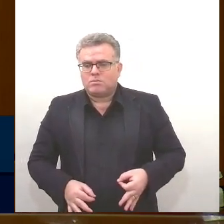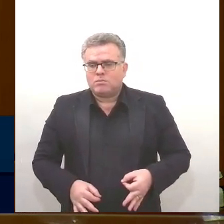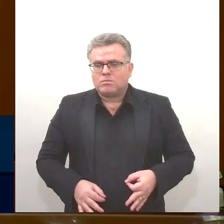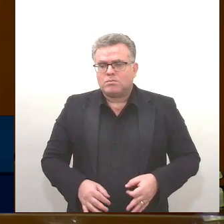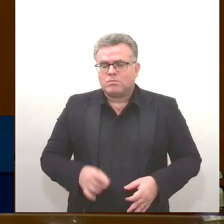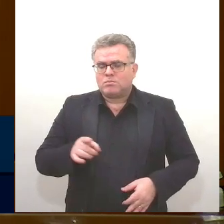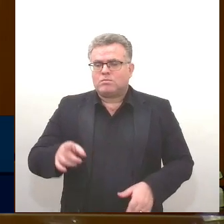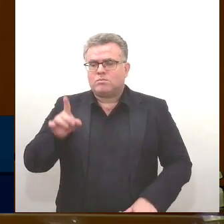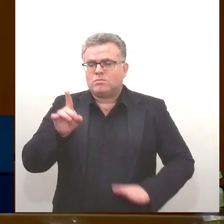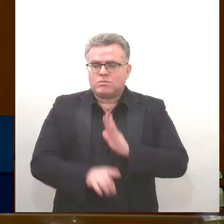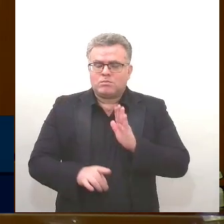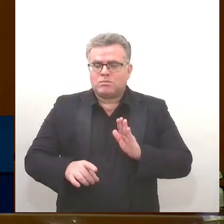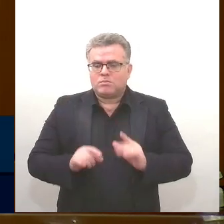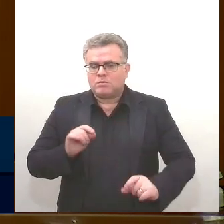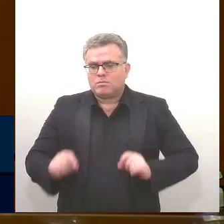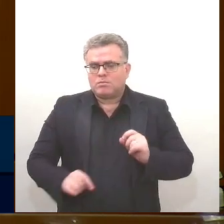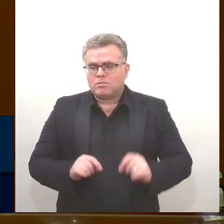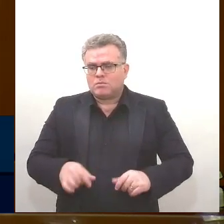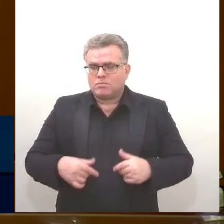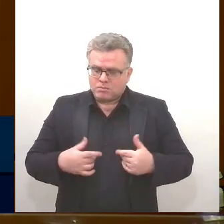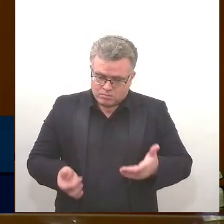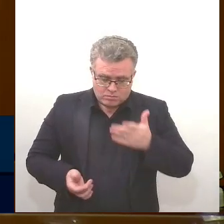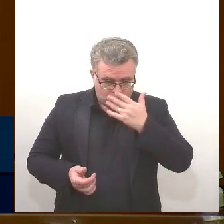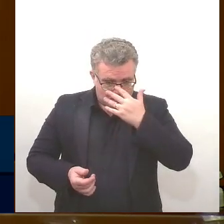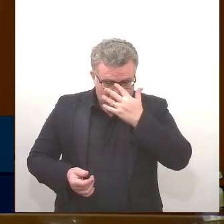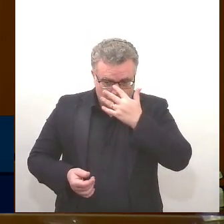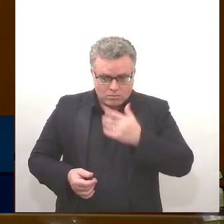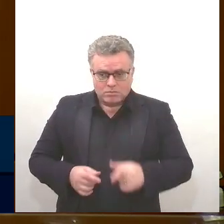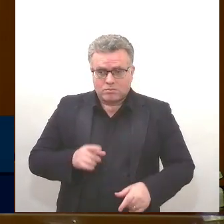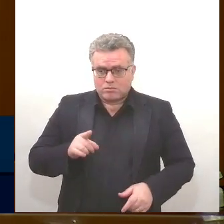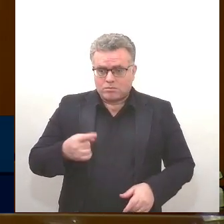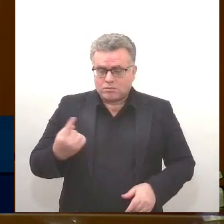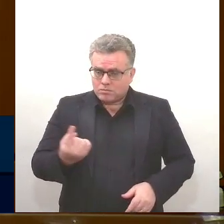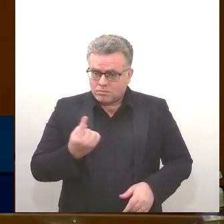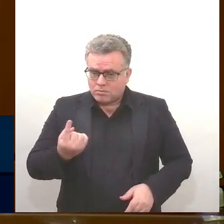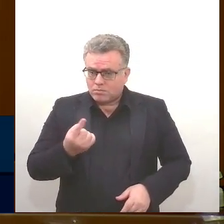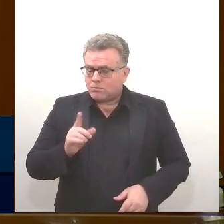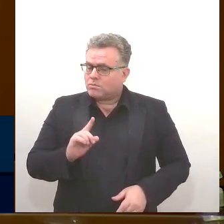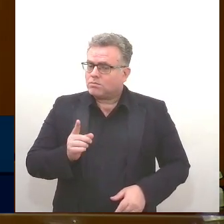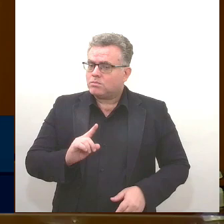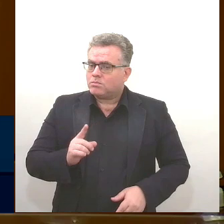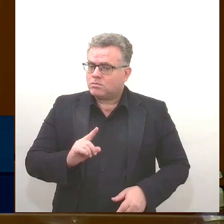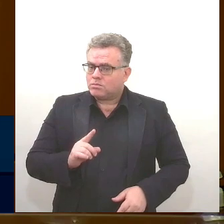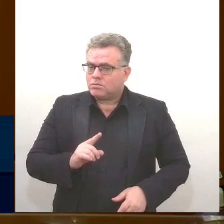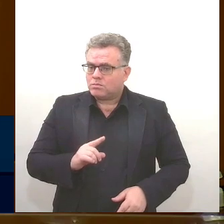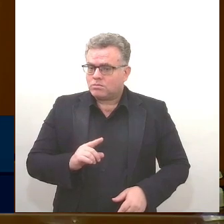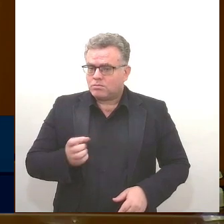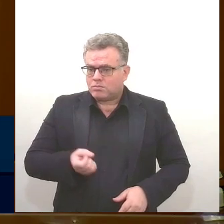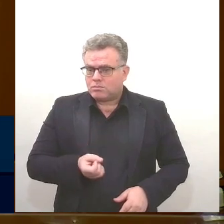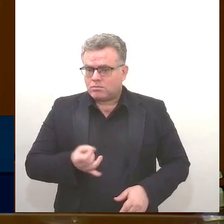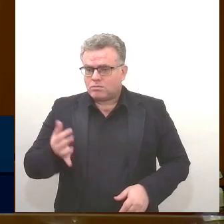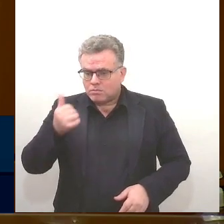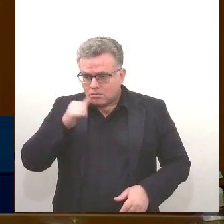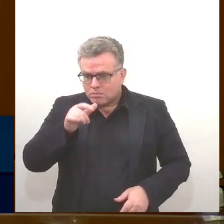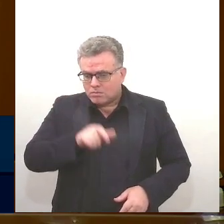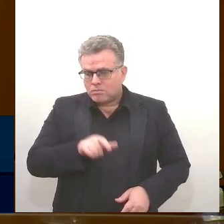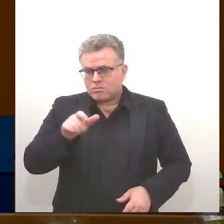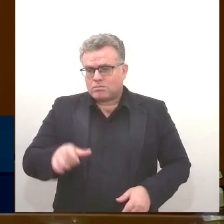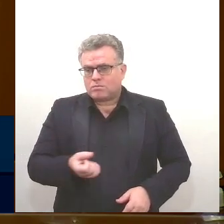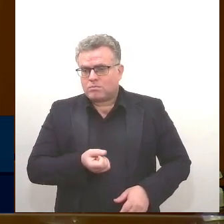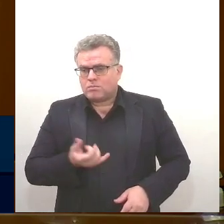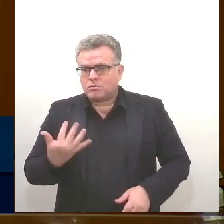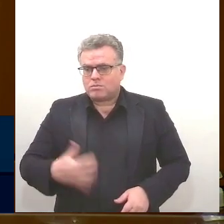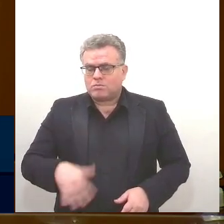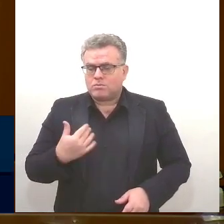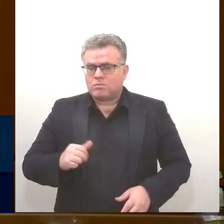assegurado você não está só veja quantas mulheres aqui no plenário vieram